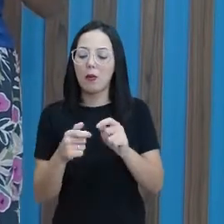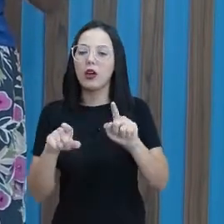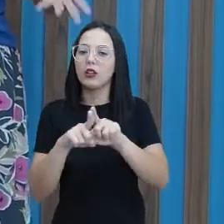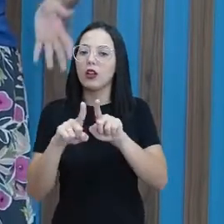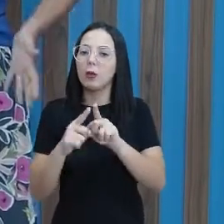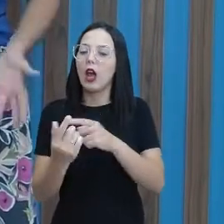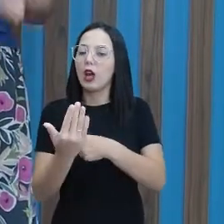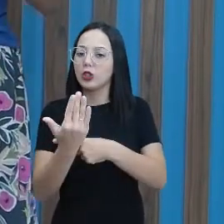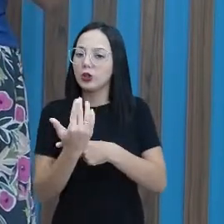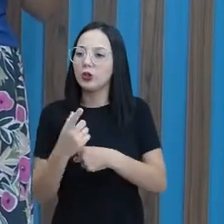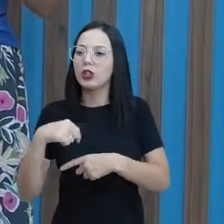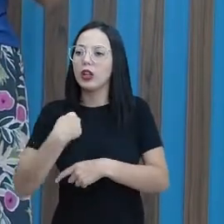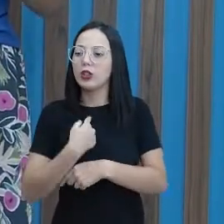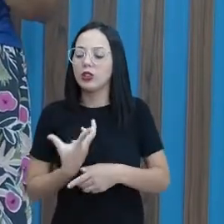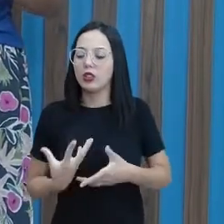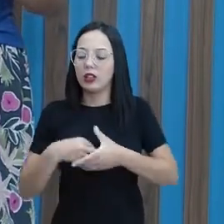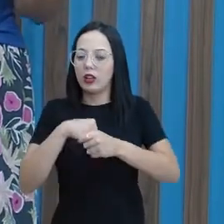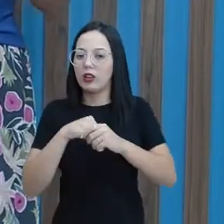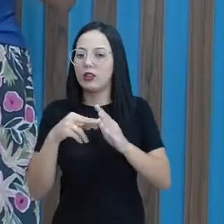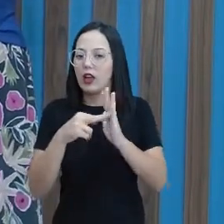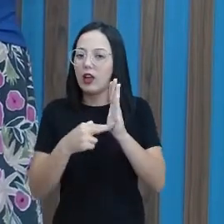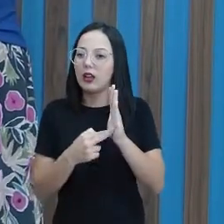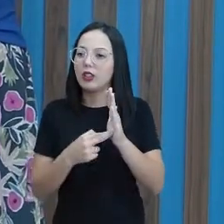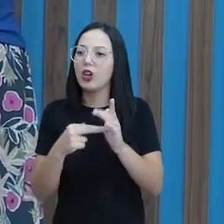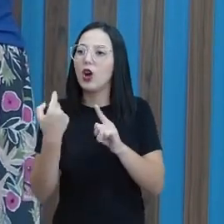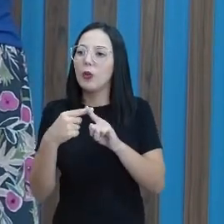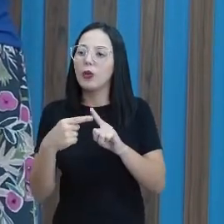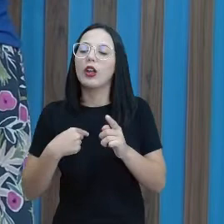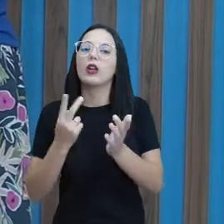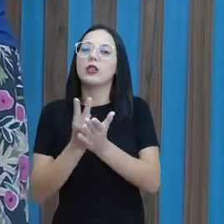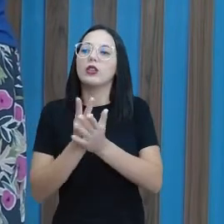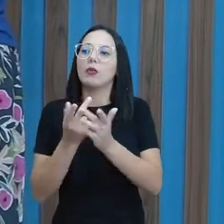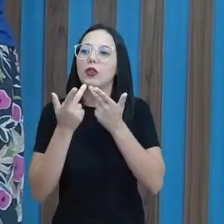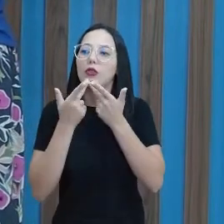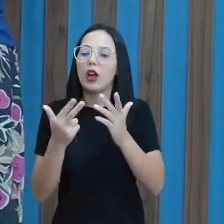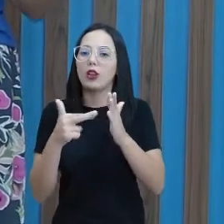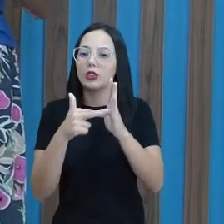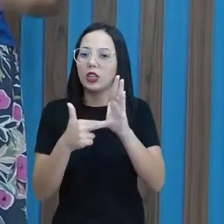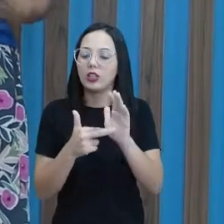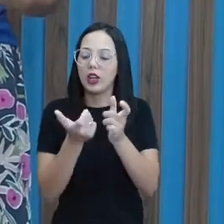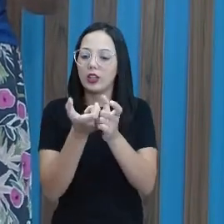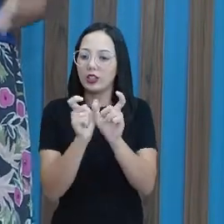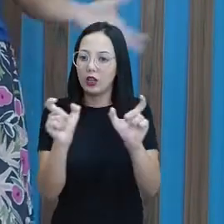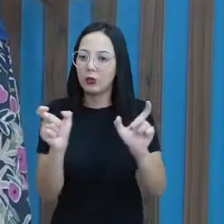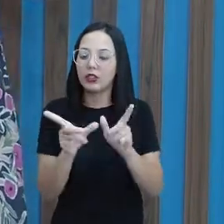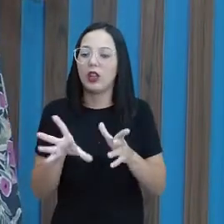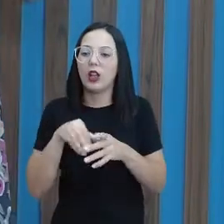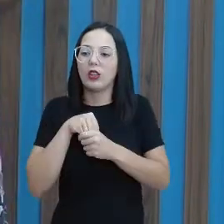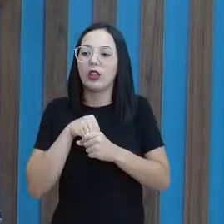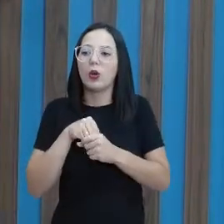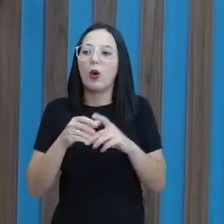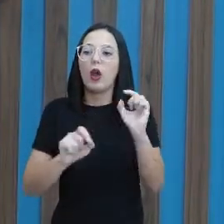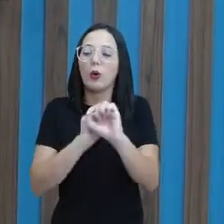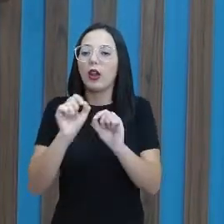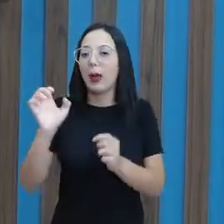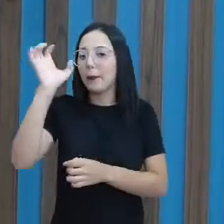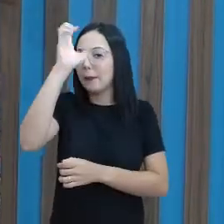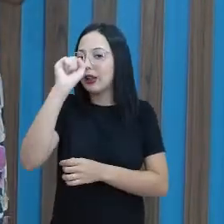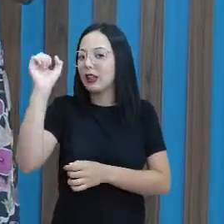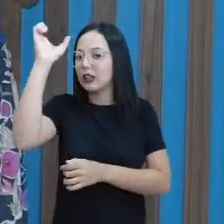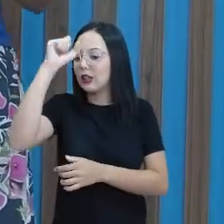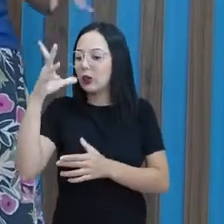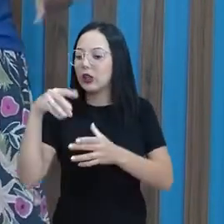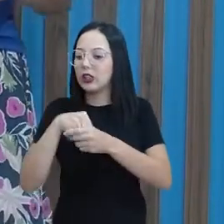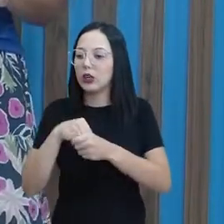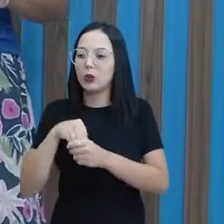nos ajuda a internalizar as regras, porque eu sempre digo que a questão das regras gramaticais é que elas são aprendidas no